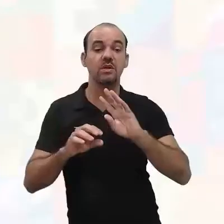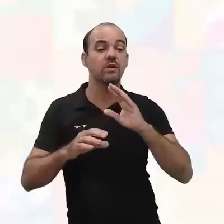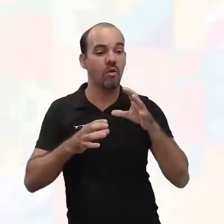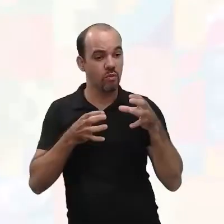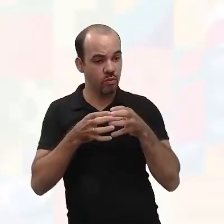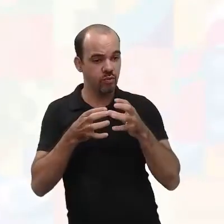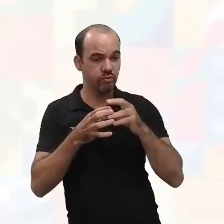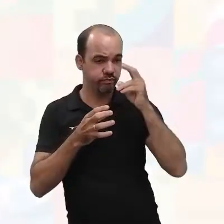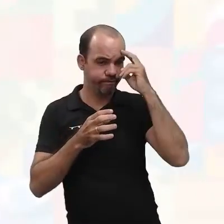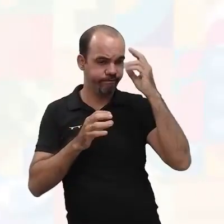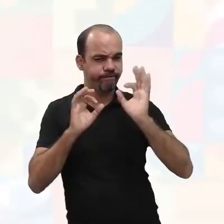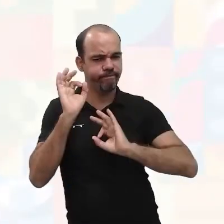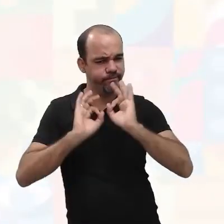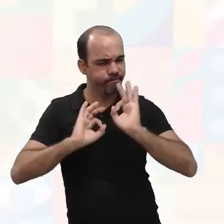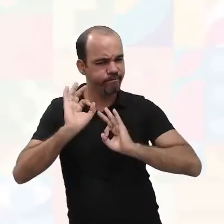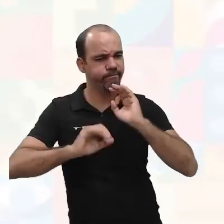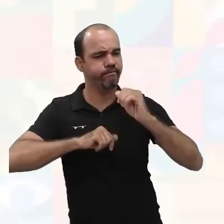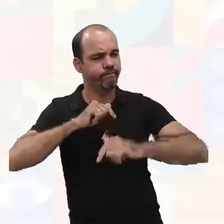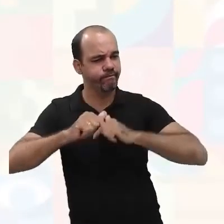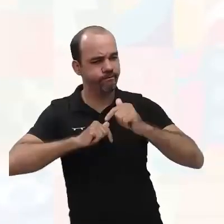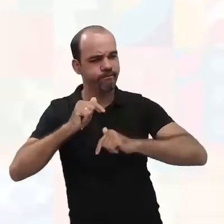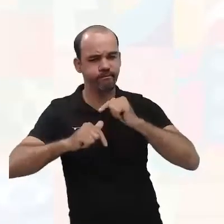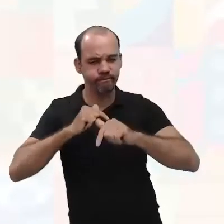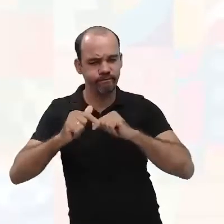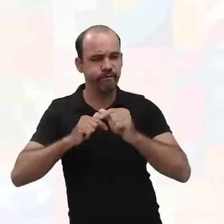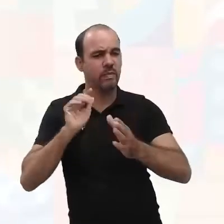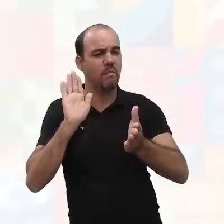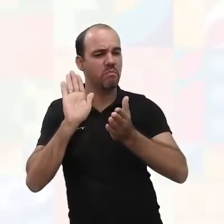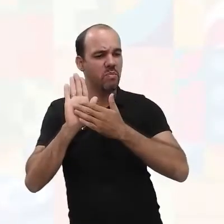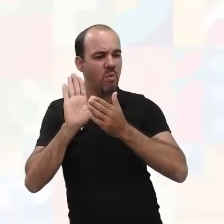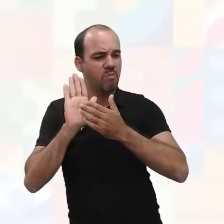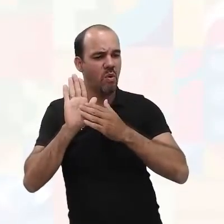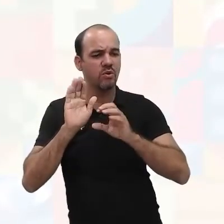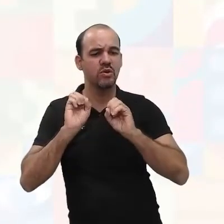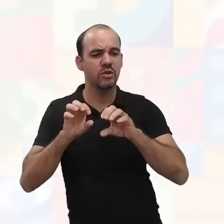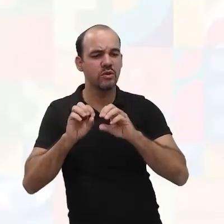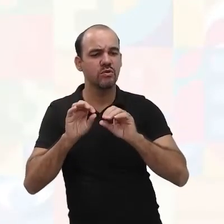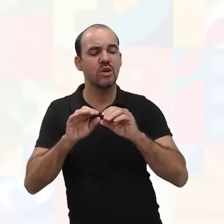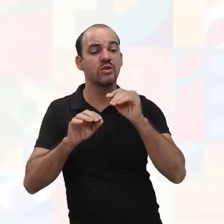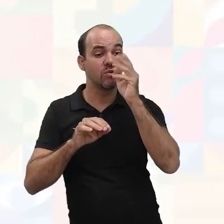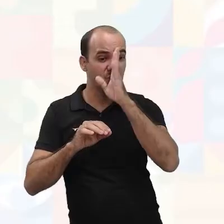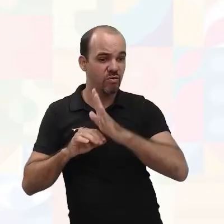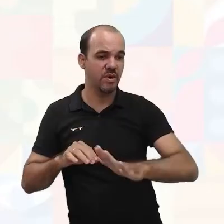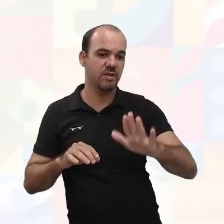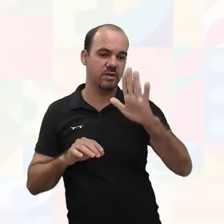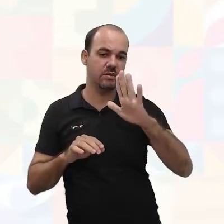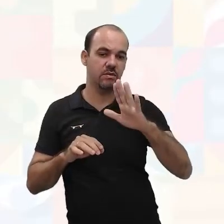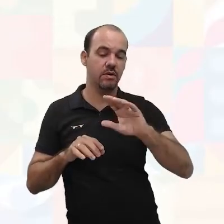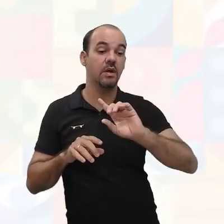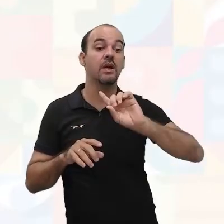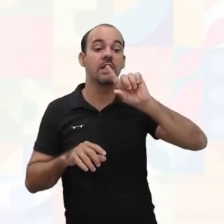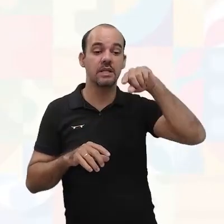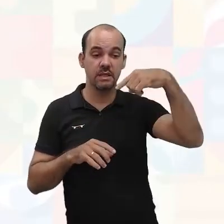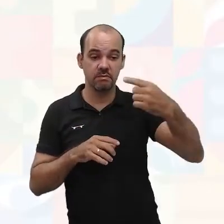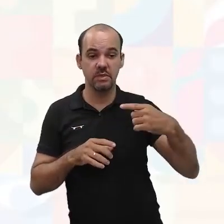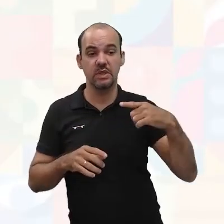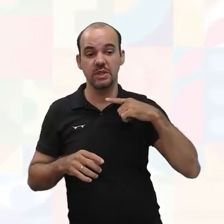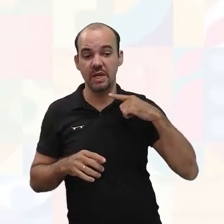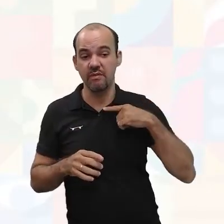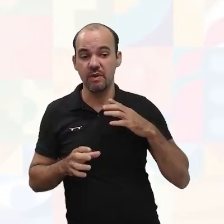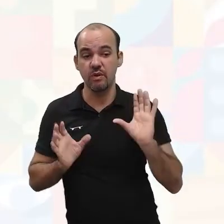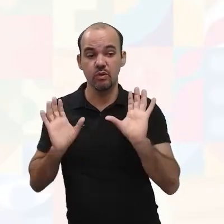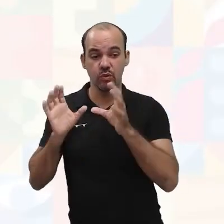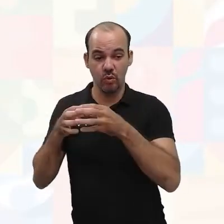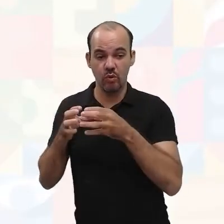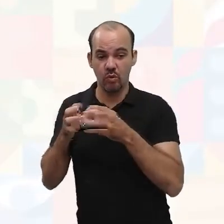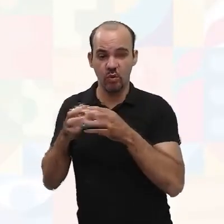avanços sobre propostas novas para a educação. Mas você vai ter aí dois campos opositores, né? Você vai ter um grupo